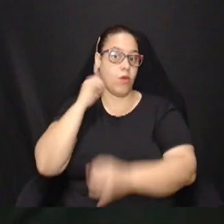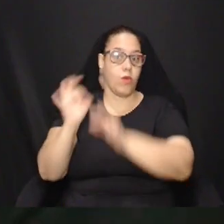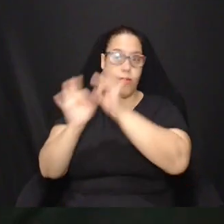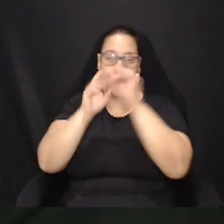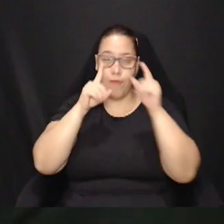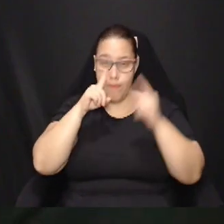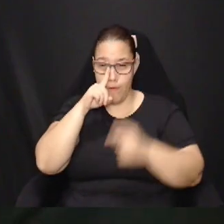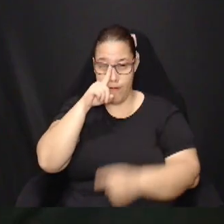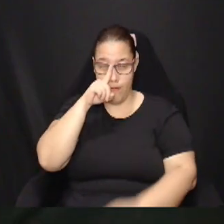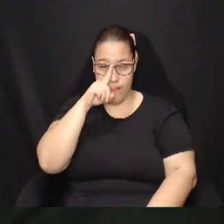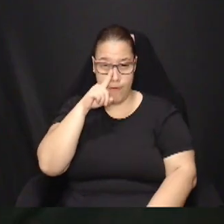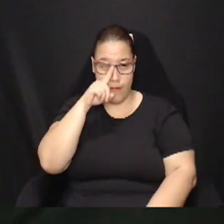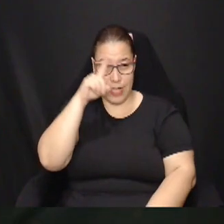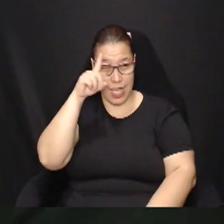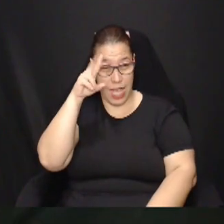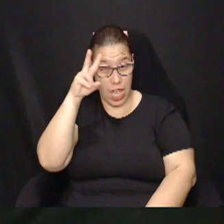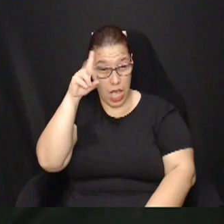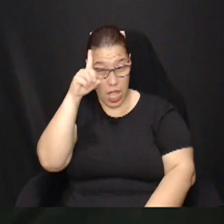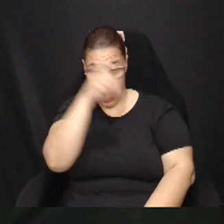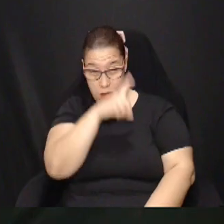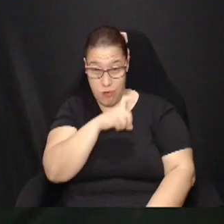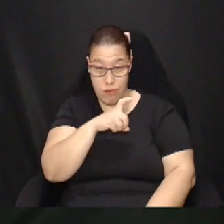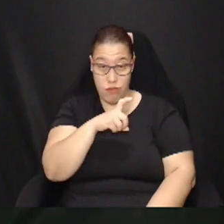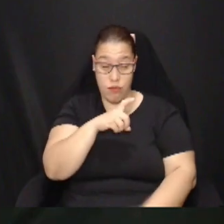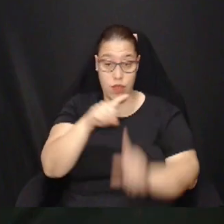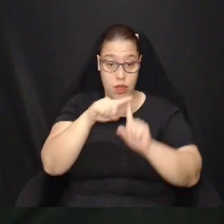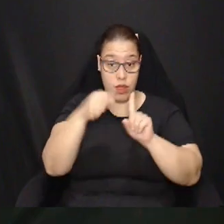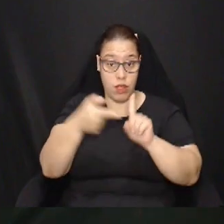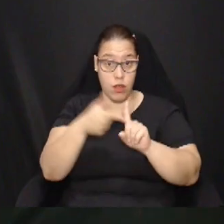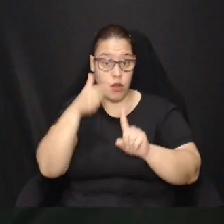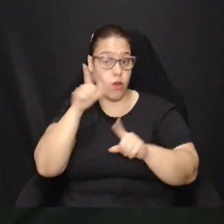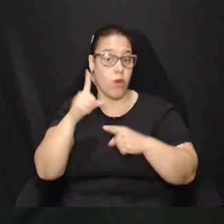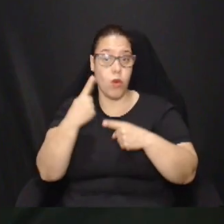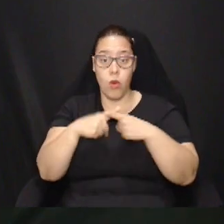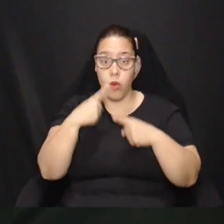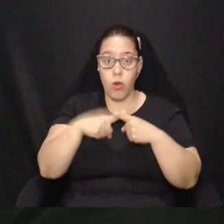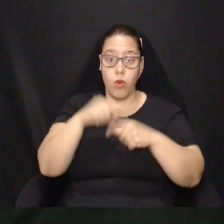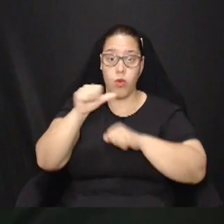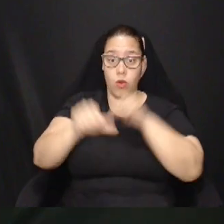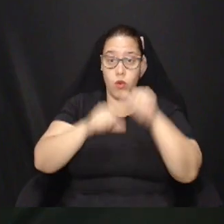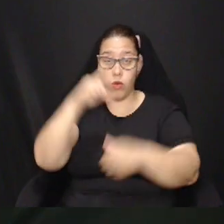a capacidade de engravidar? Por que mudanças no dia a dia,